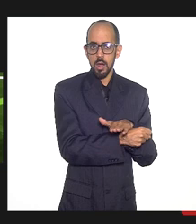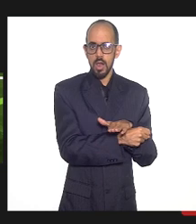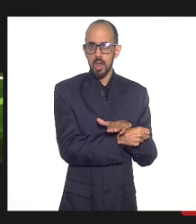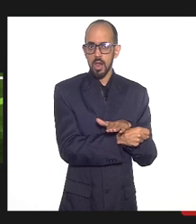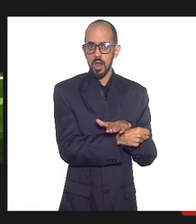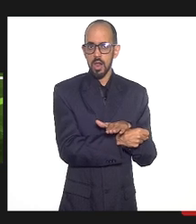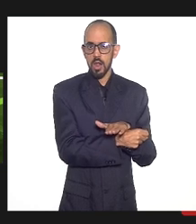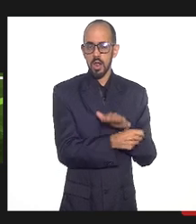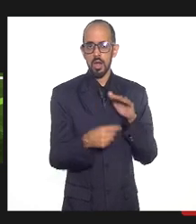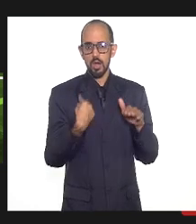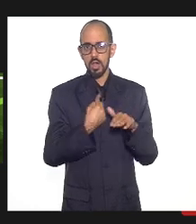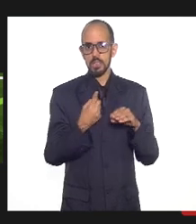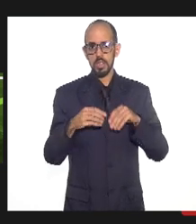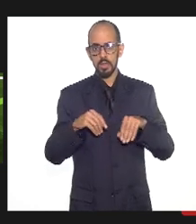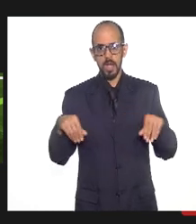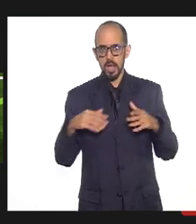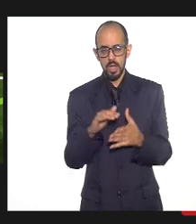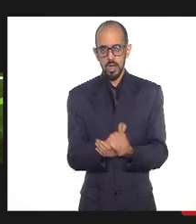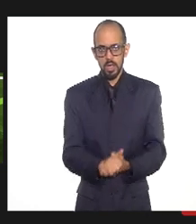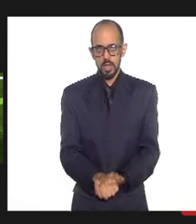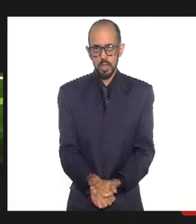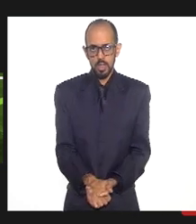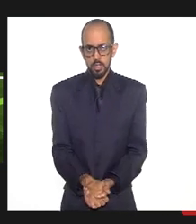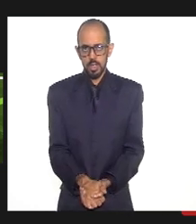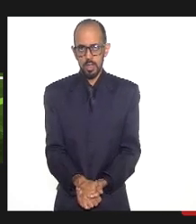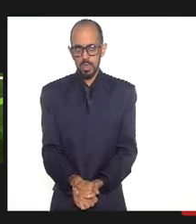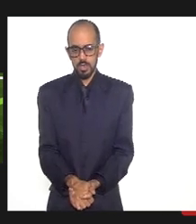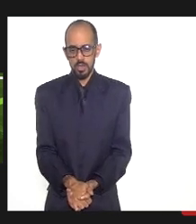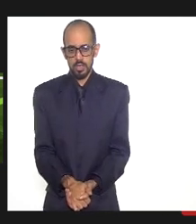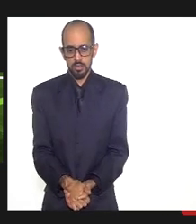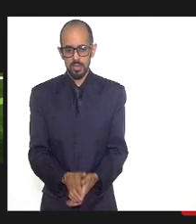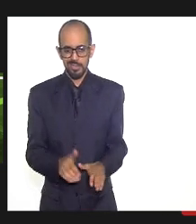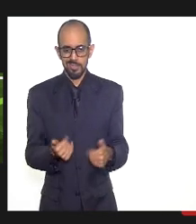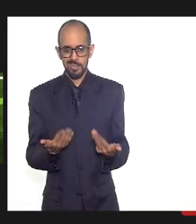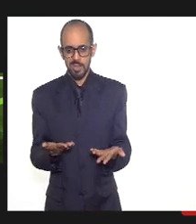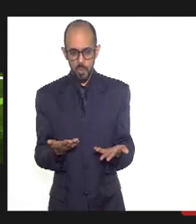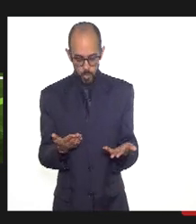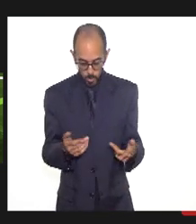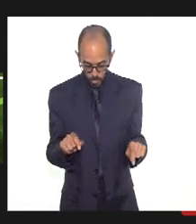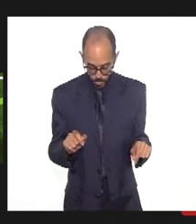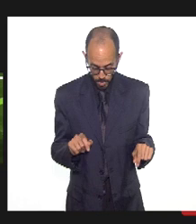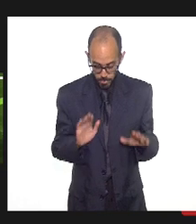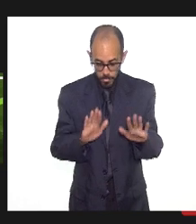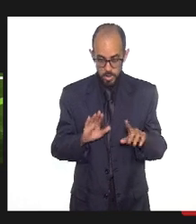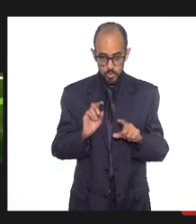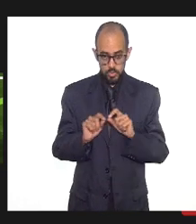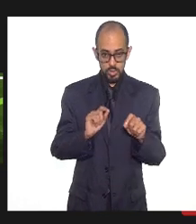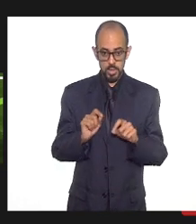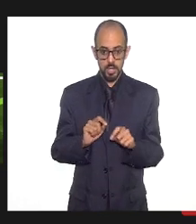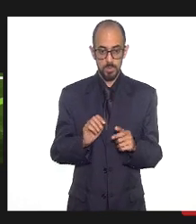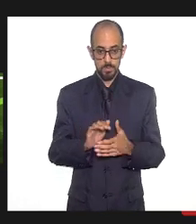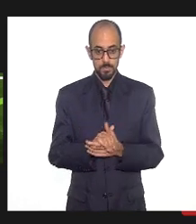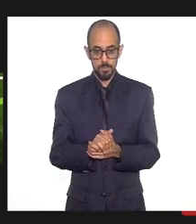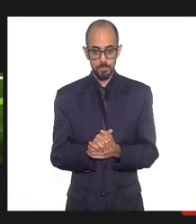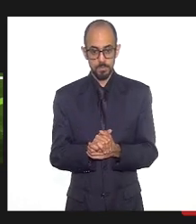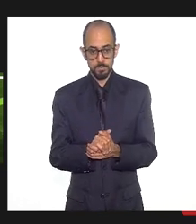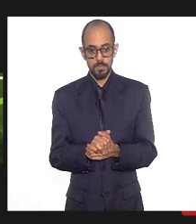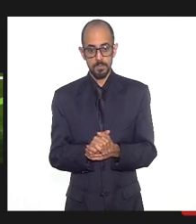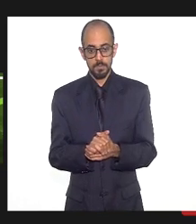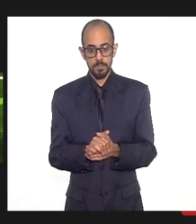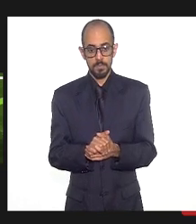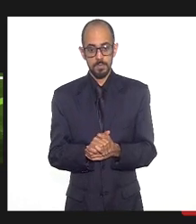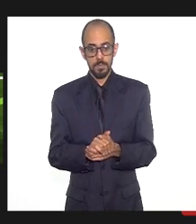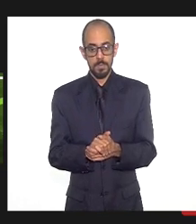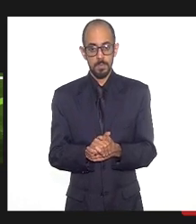outros. E é isso. Mas, então, mas voltando aí, pela, já falei,